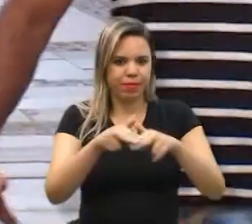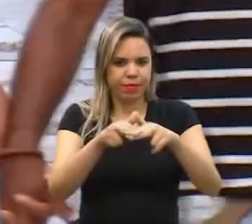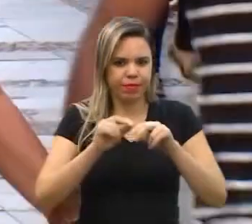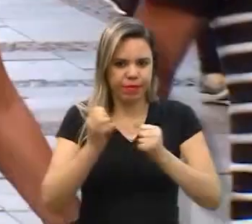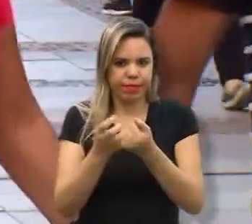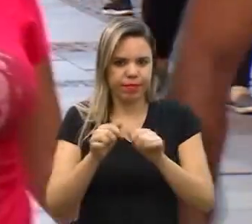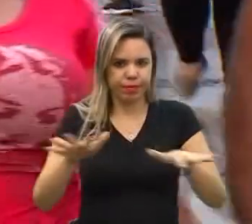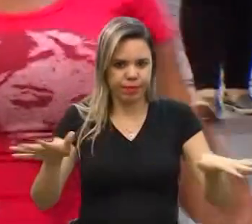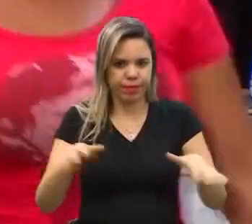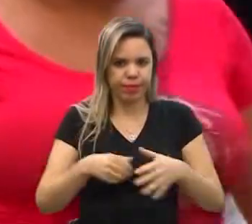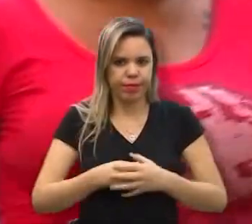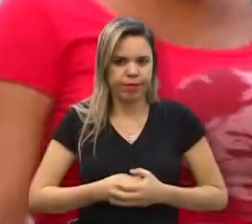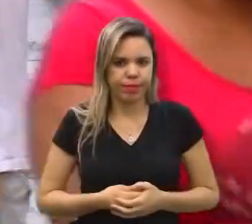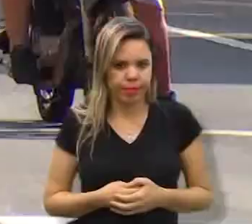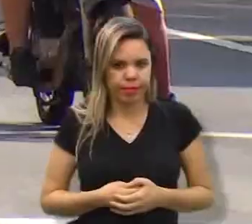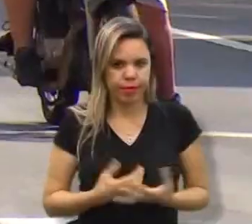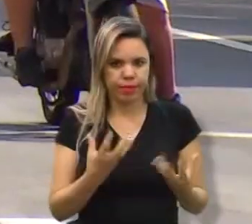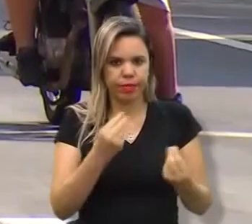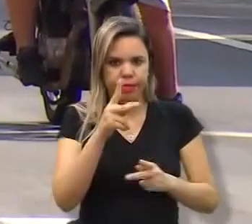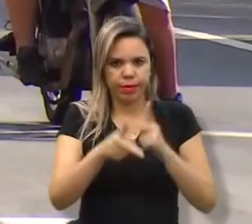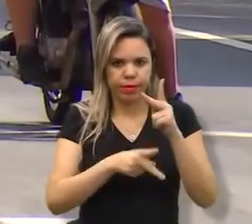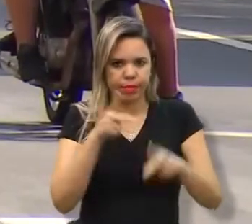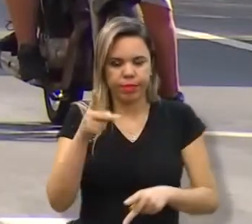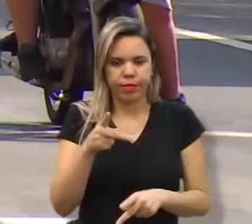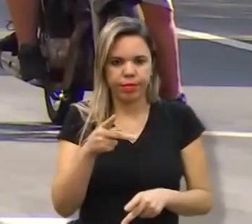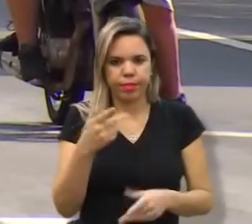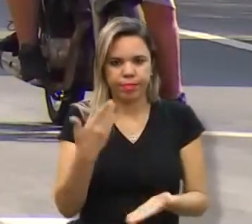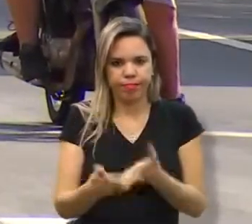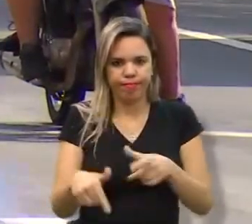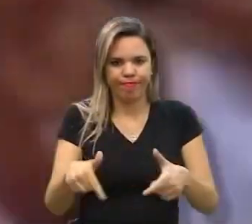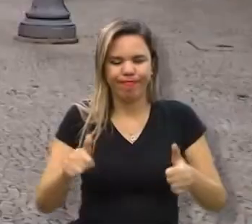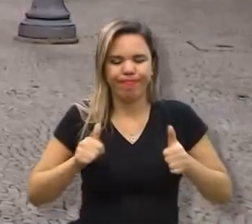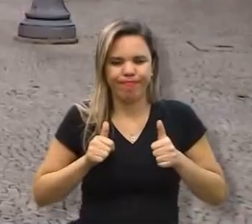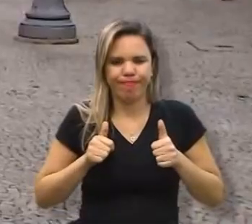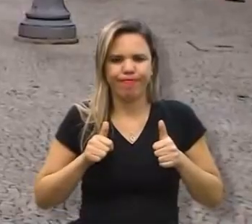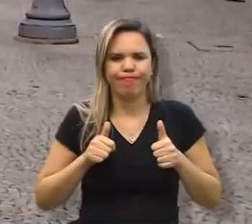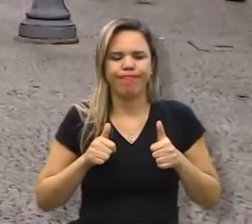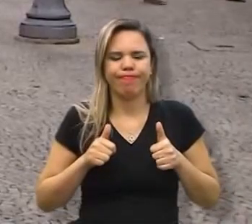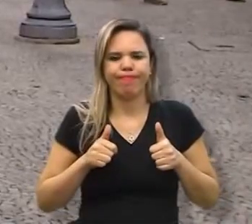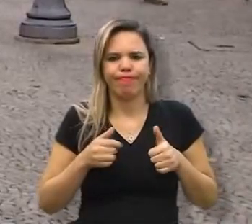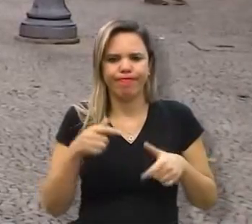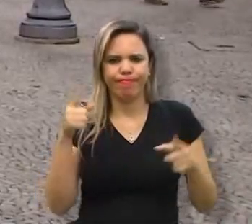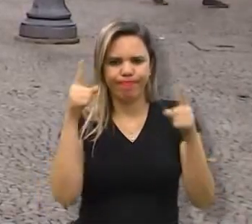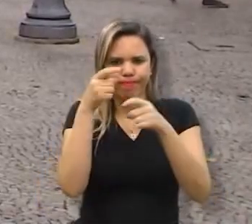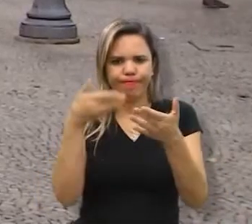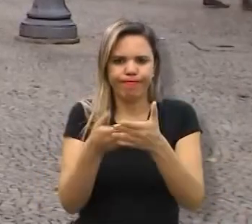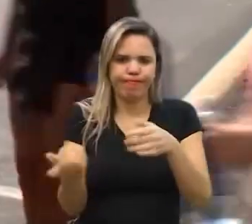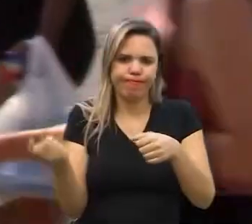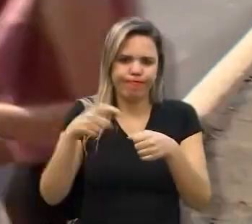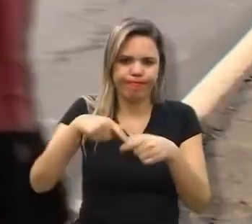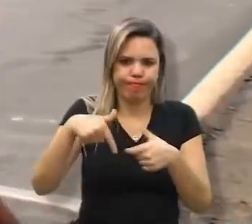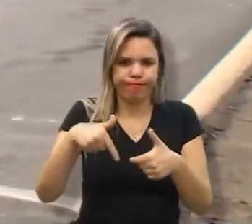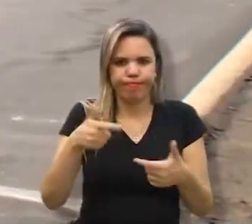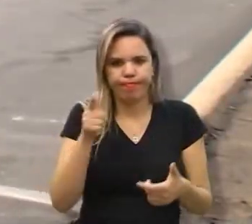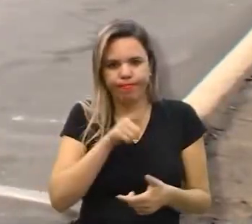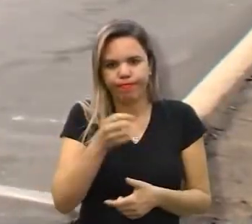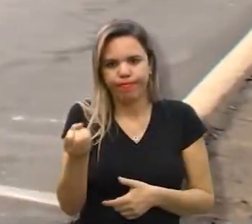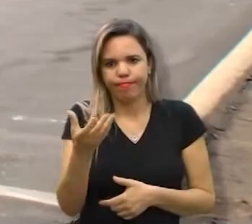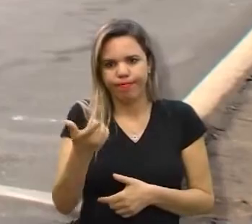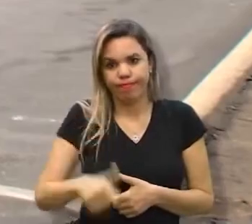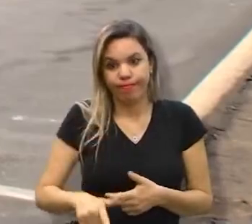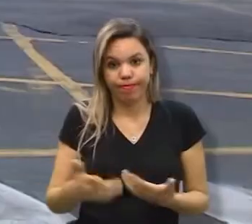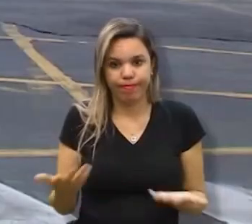Por causa da pandemia do coronavírus, muitas pessoas perderam o emprego, tiveram dificuldades em se colocar no mercado de